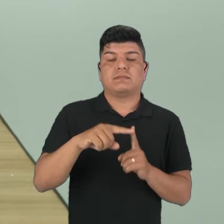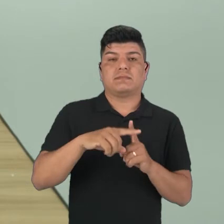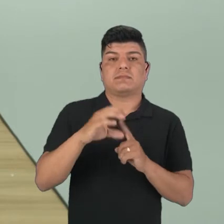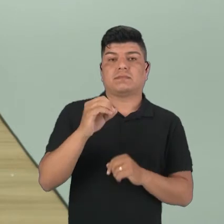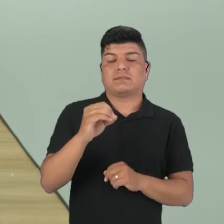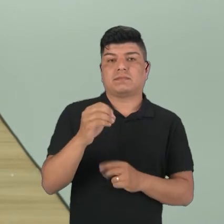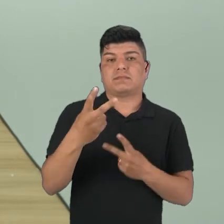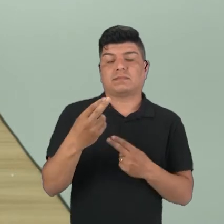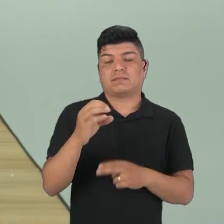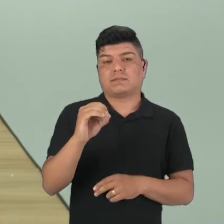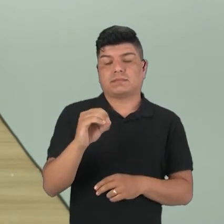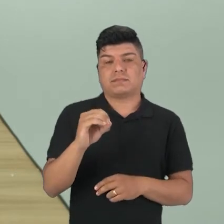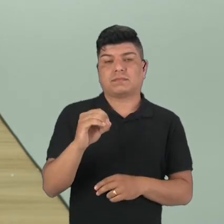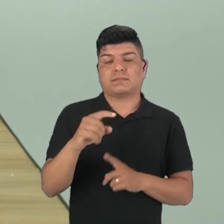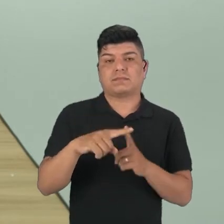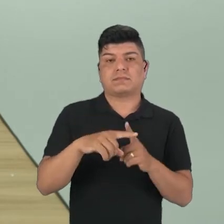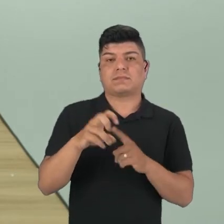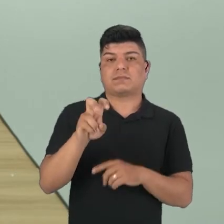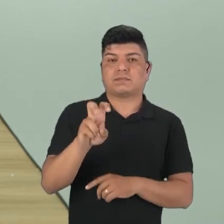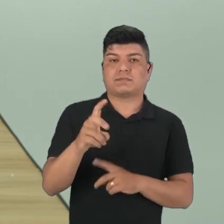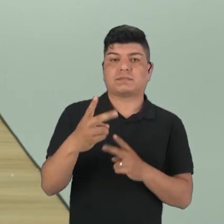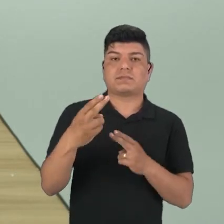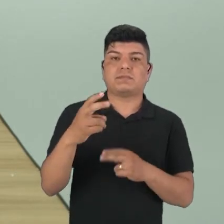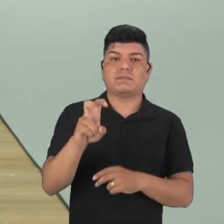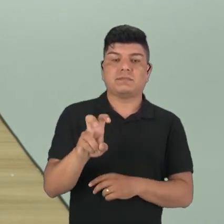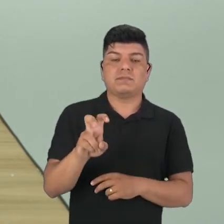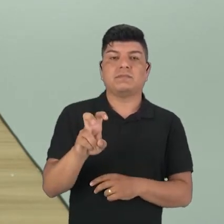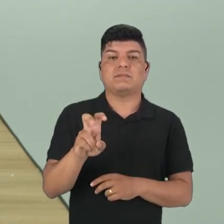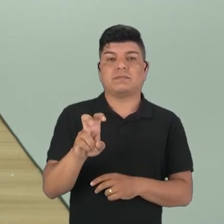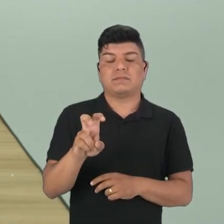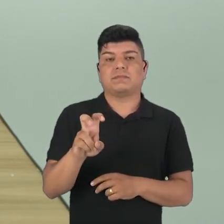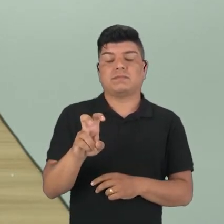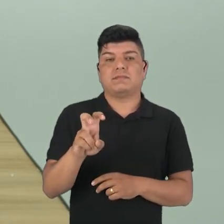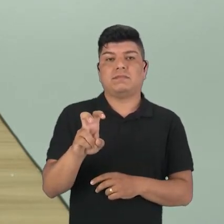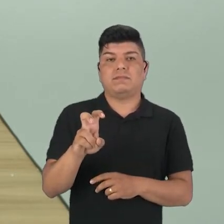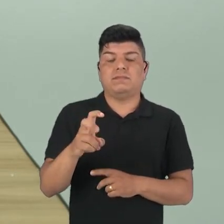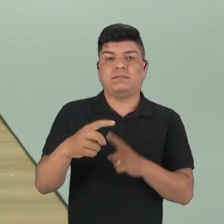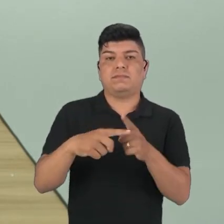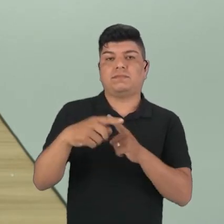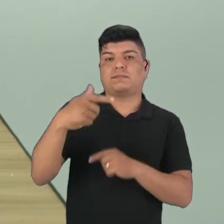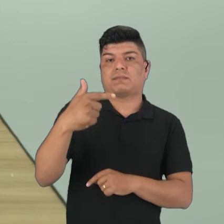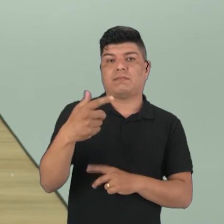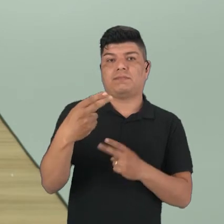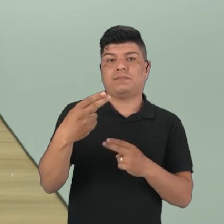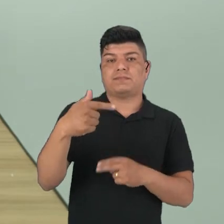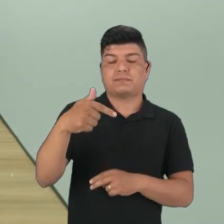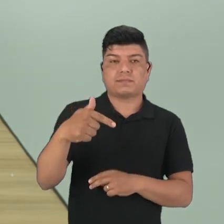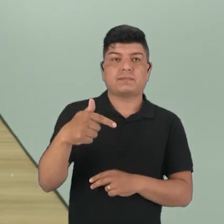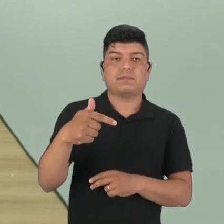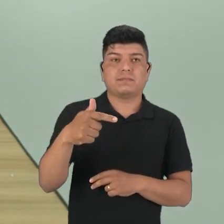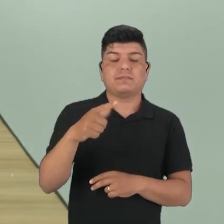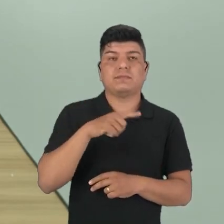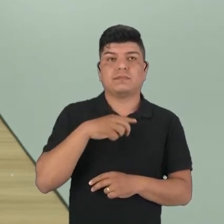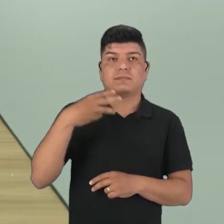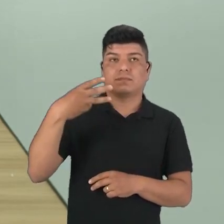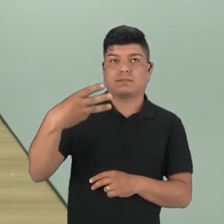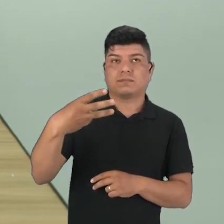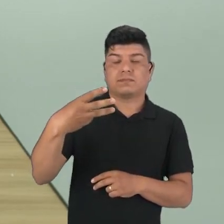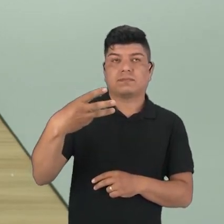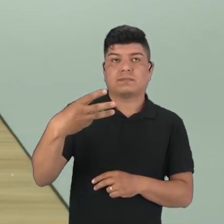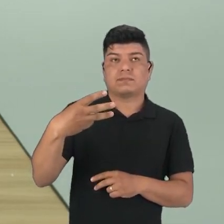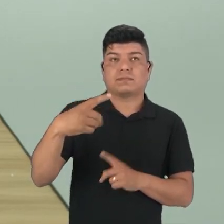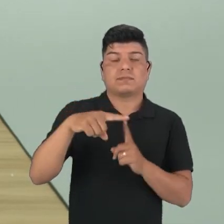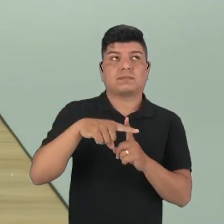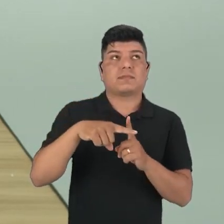0, 0, 0 mais 5, permanece o 5. 5 mais 2, eu tenho 7, já 3 caixas. E aí,